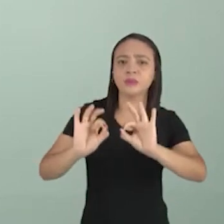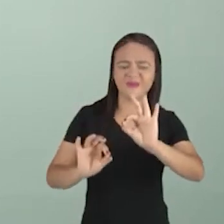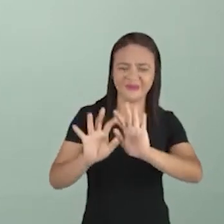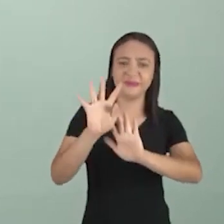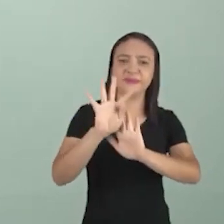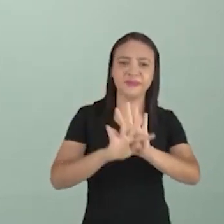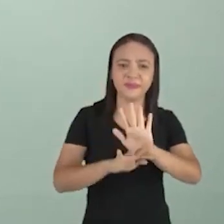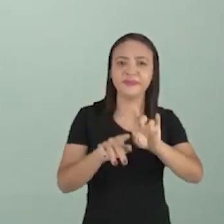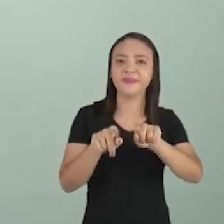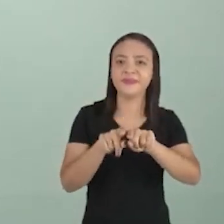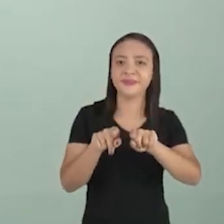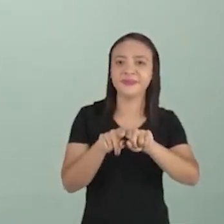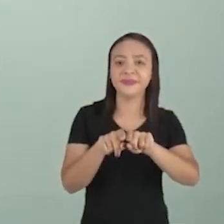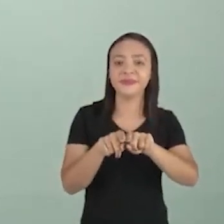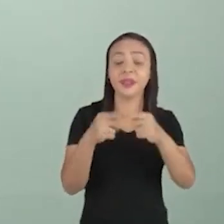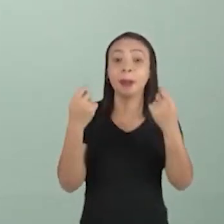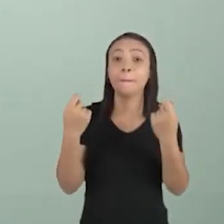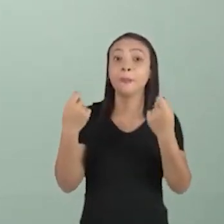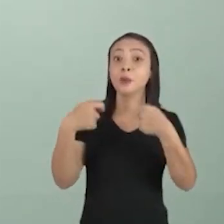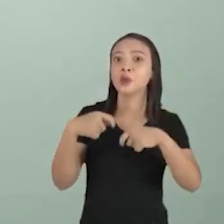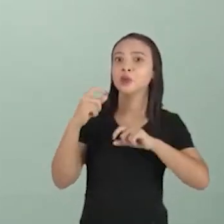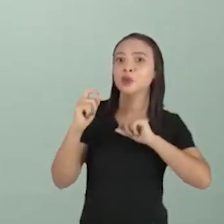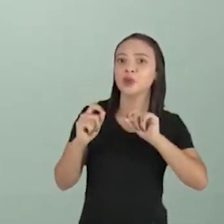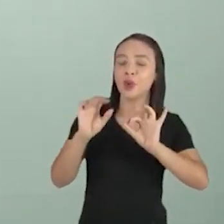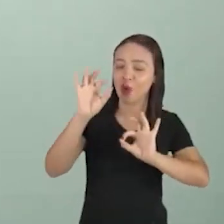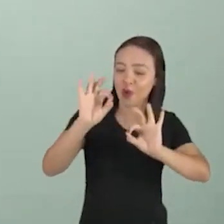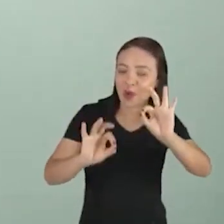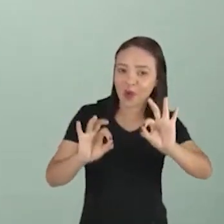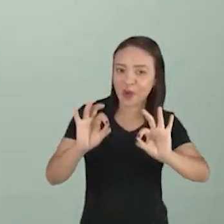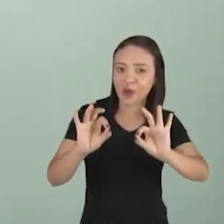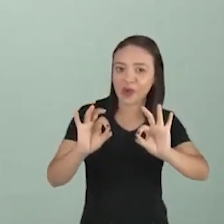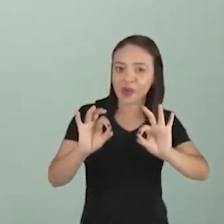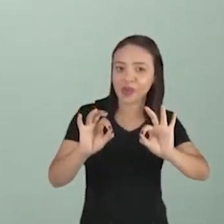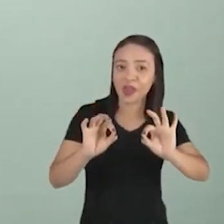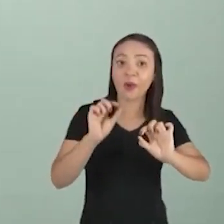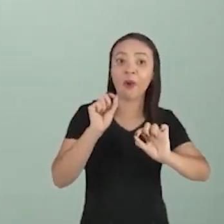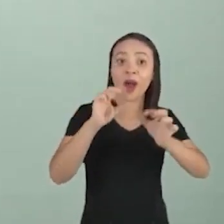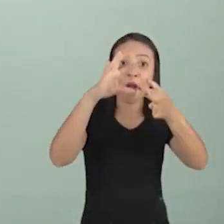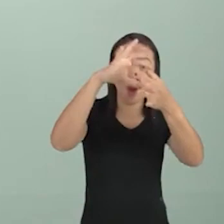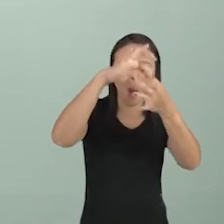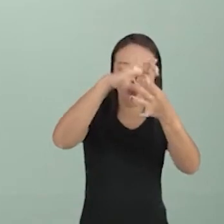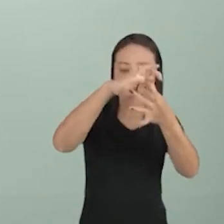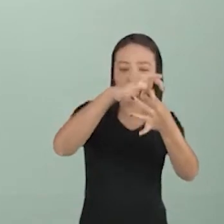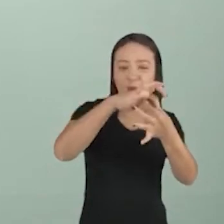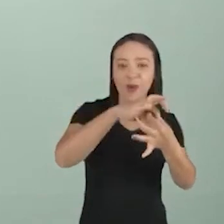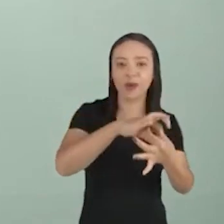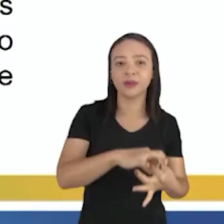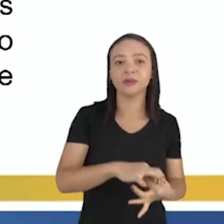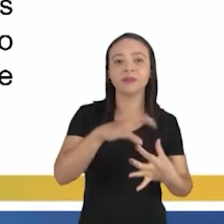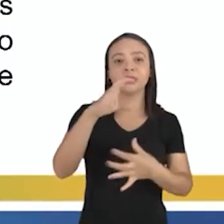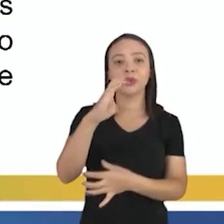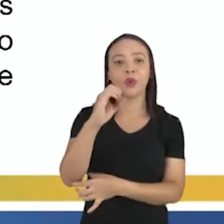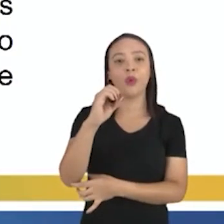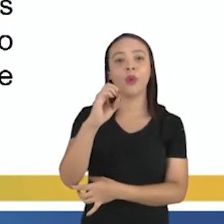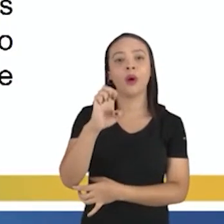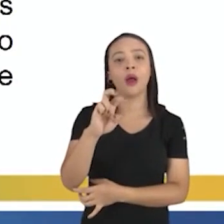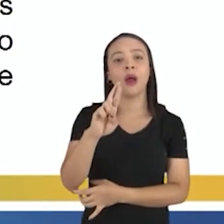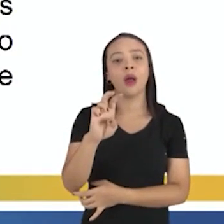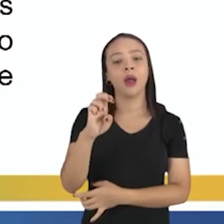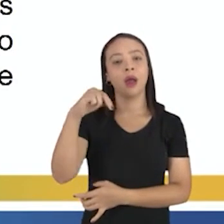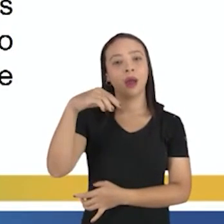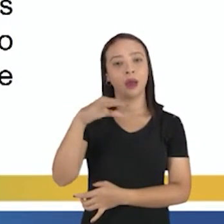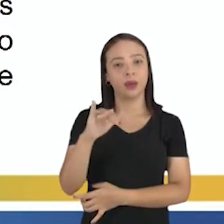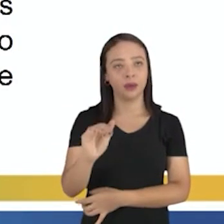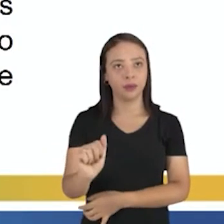nosso texto para, assim, construir a coerência, ok? Então vamos